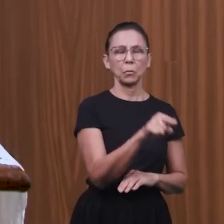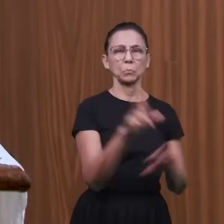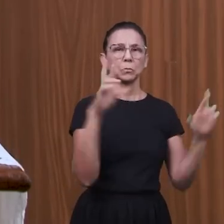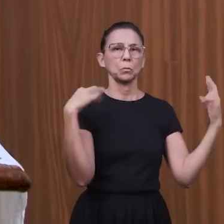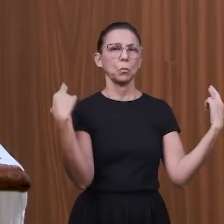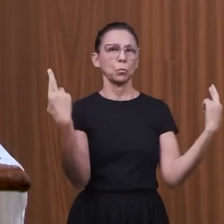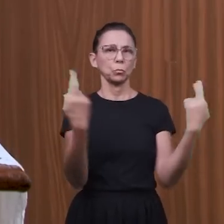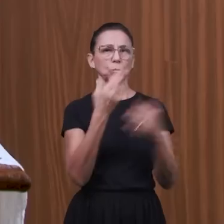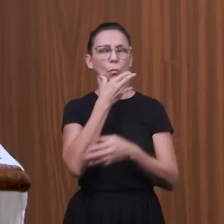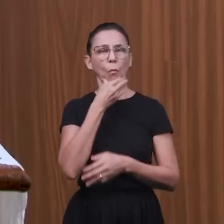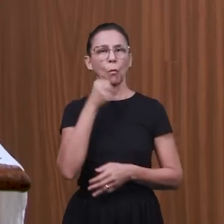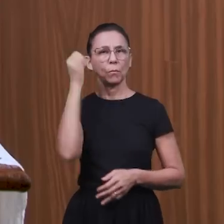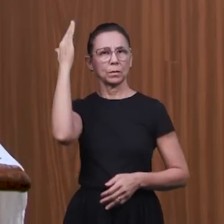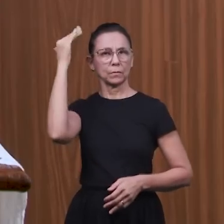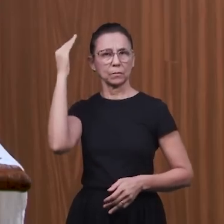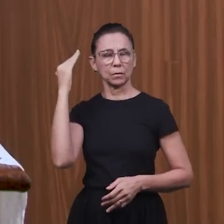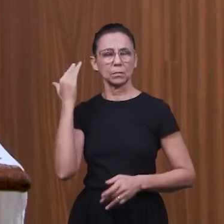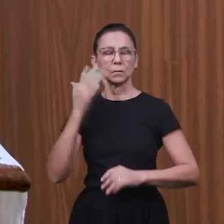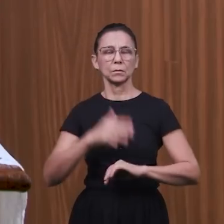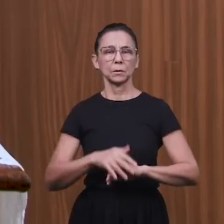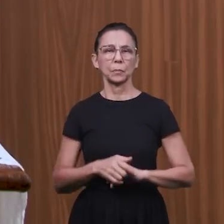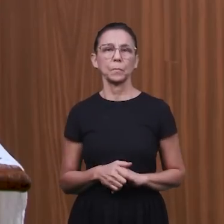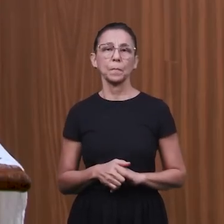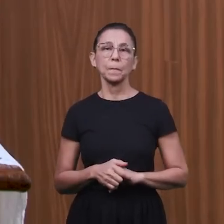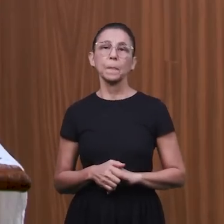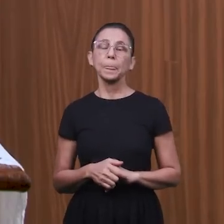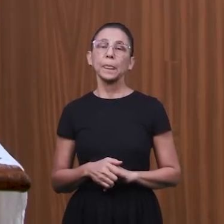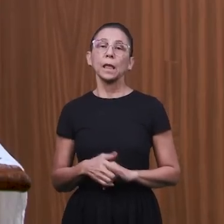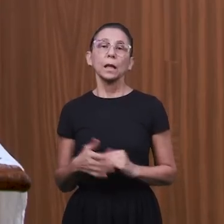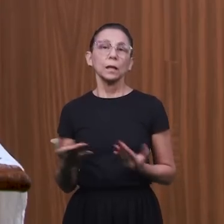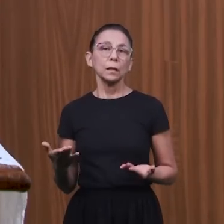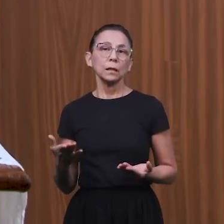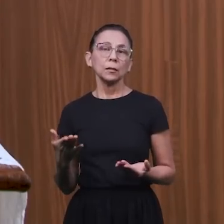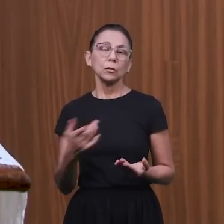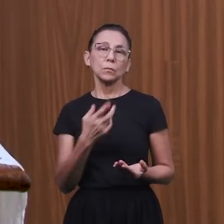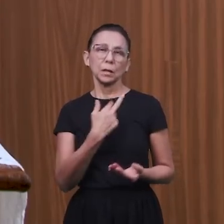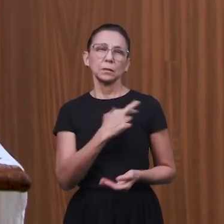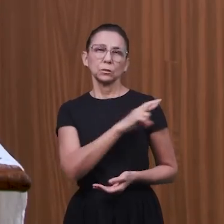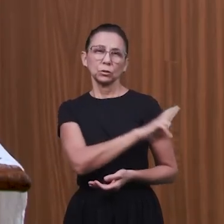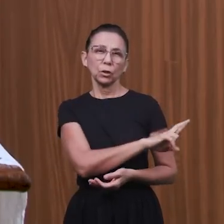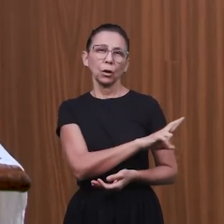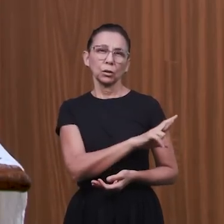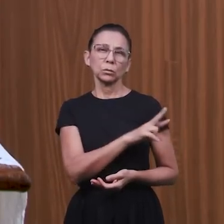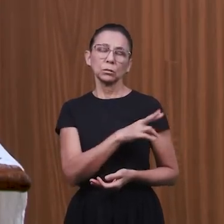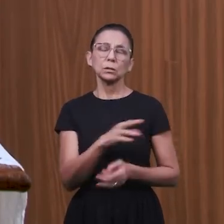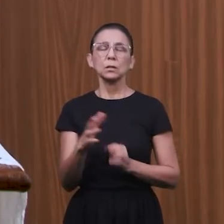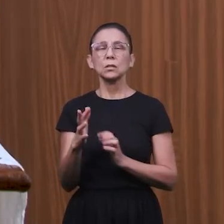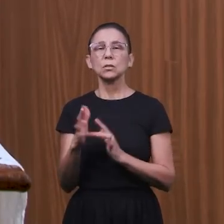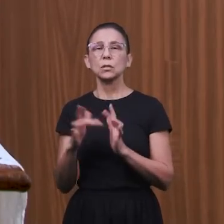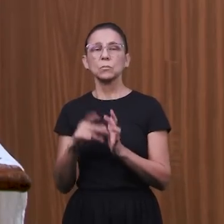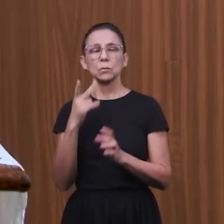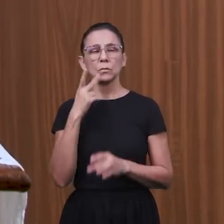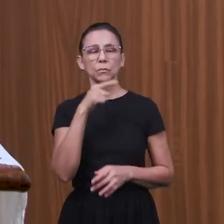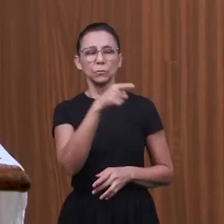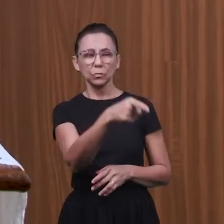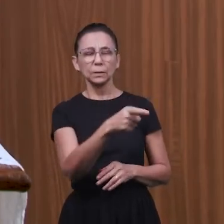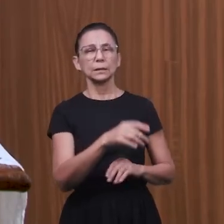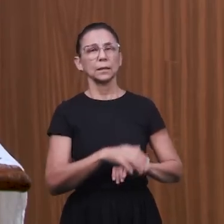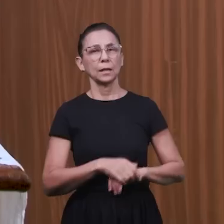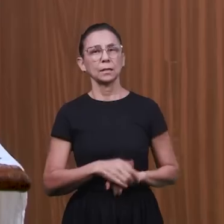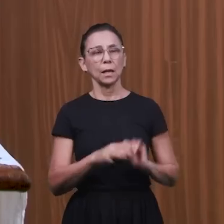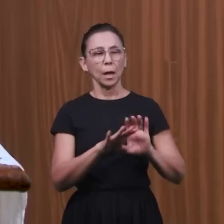eles acerca daquilo que eles estavam aguardando, porque Jesus fala com eles o seguinte: vocês estão examinando